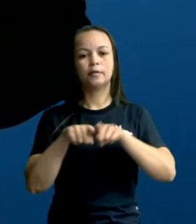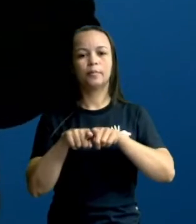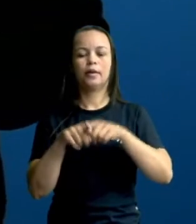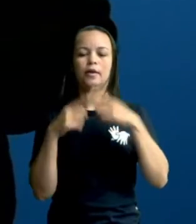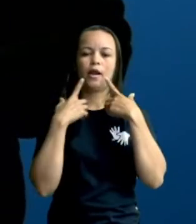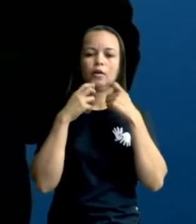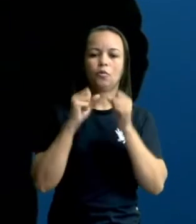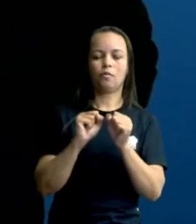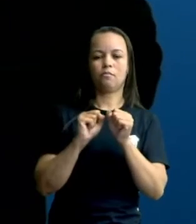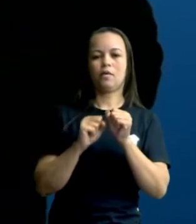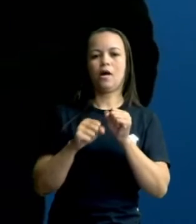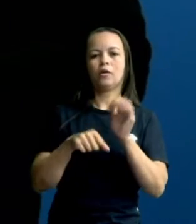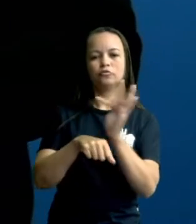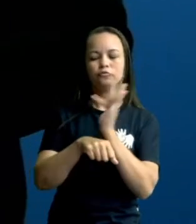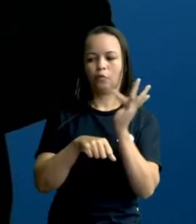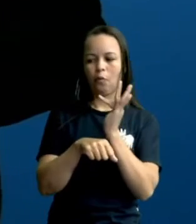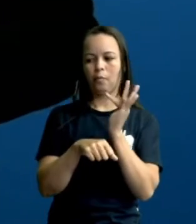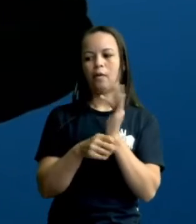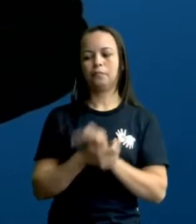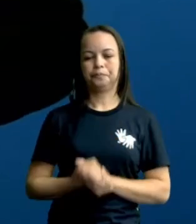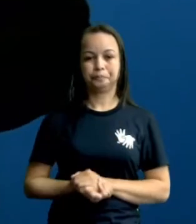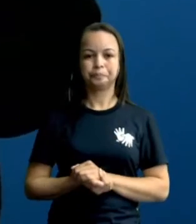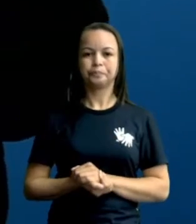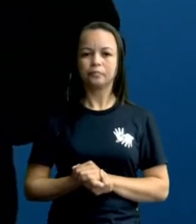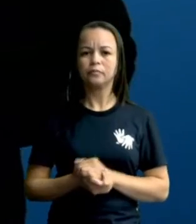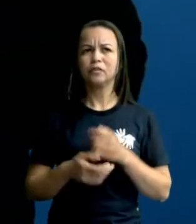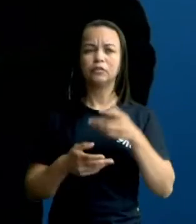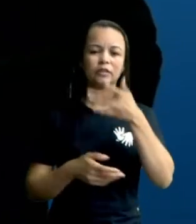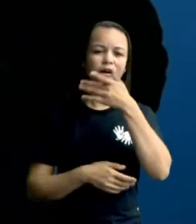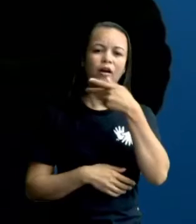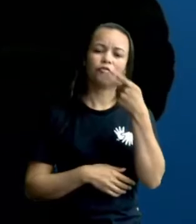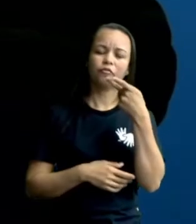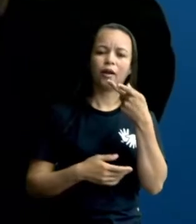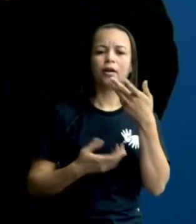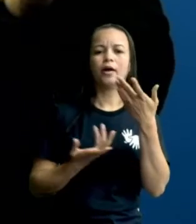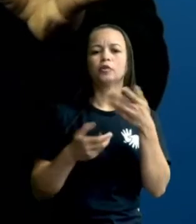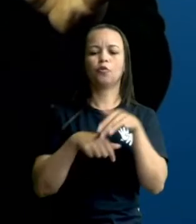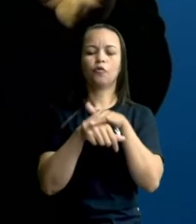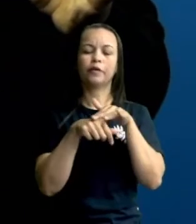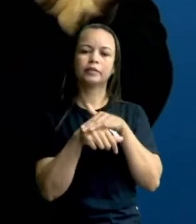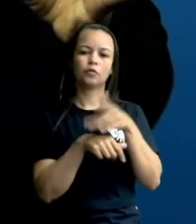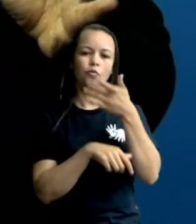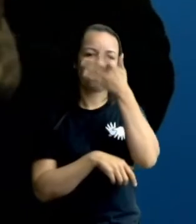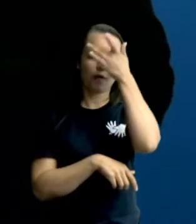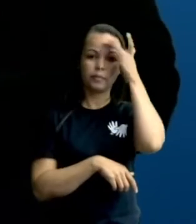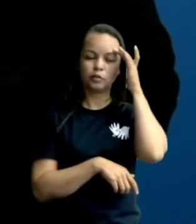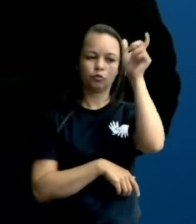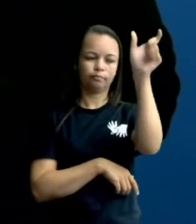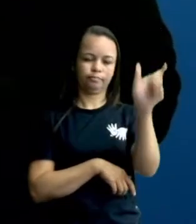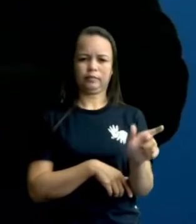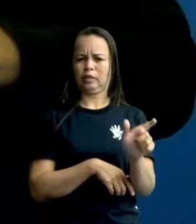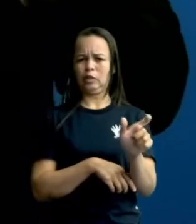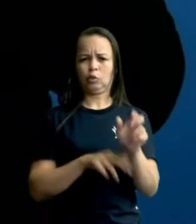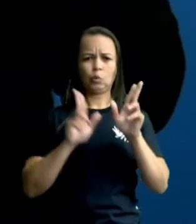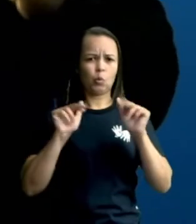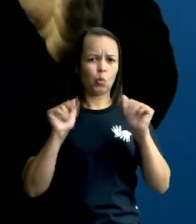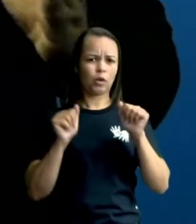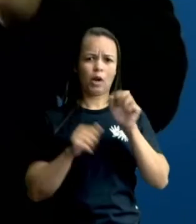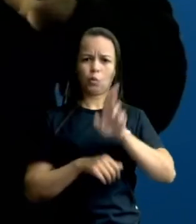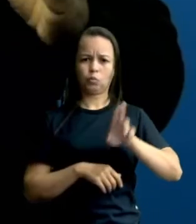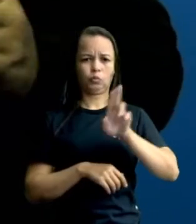está tratando com um superior, com alguém que queira lhe contratar, você jamais vai conversar só com gírias, tá bom?